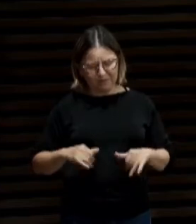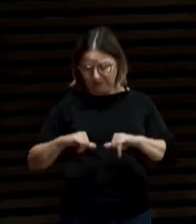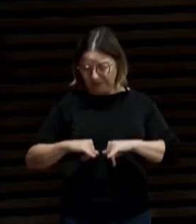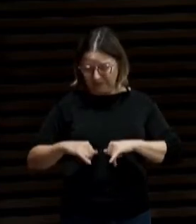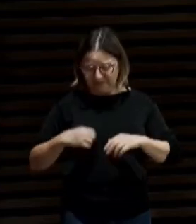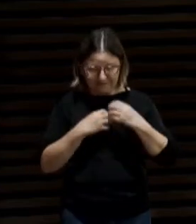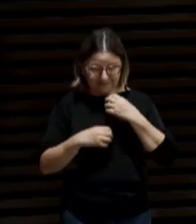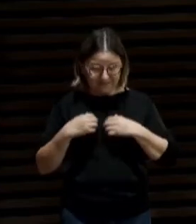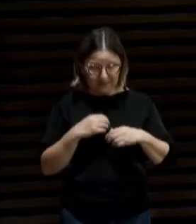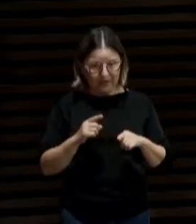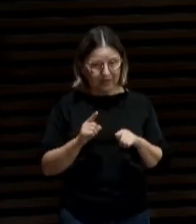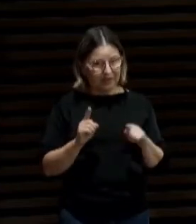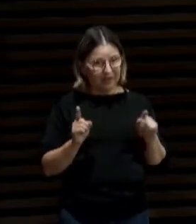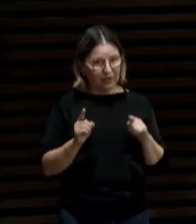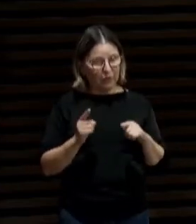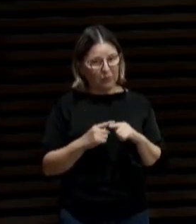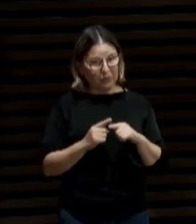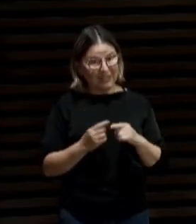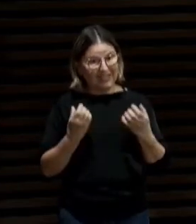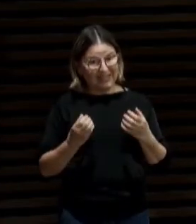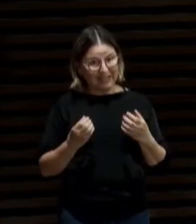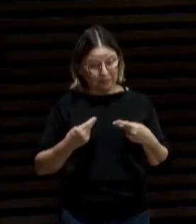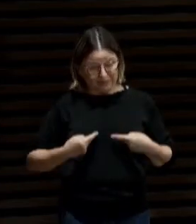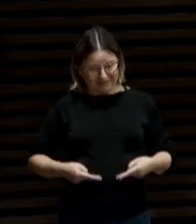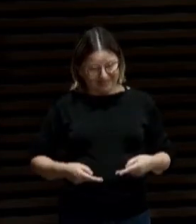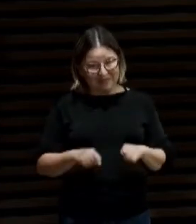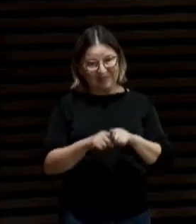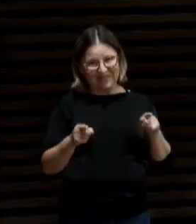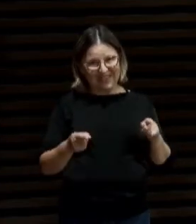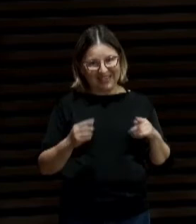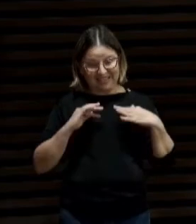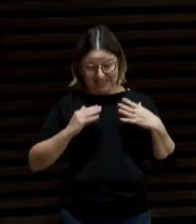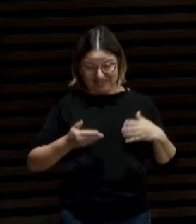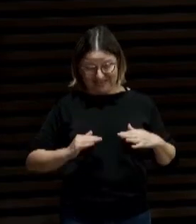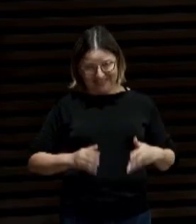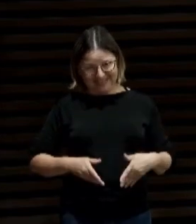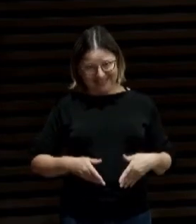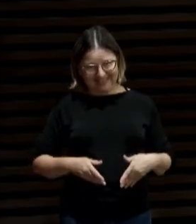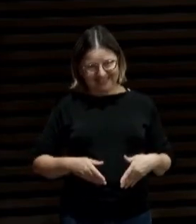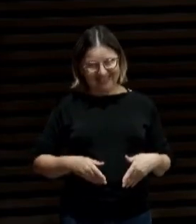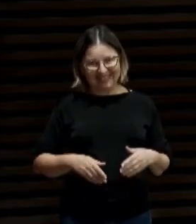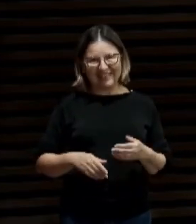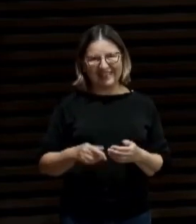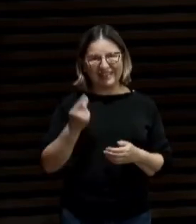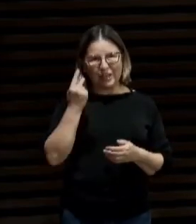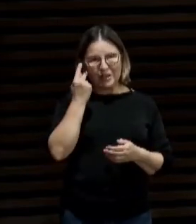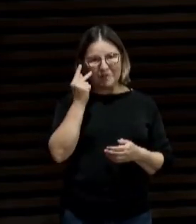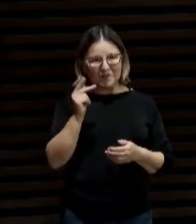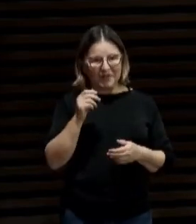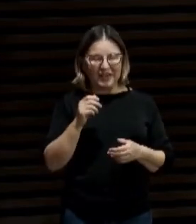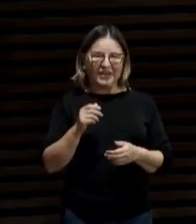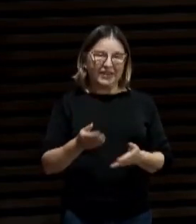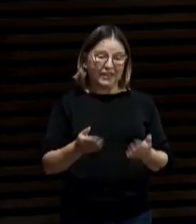não por querermos ser despidos, mas revestidos, para que o mortal seja absorvido pela vida. Eu vou ler um texto